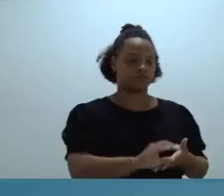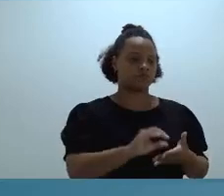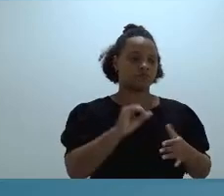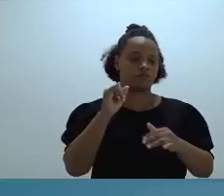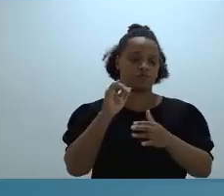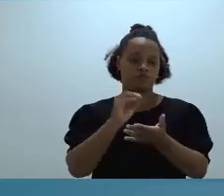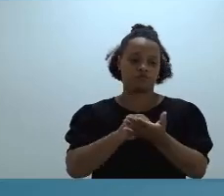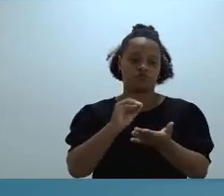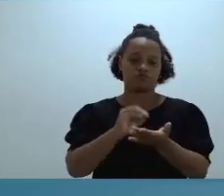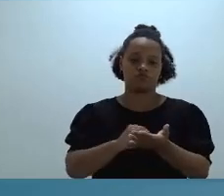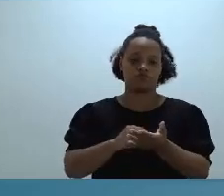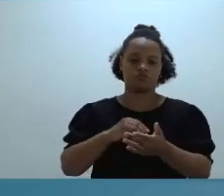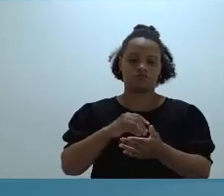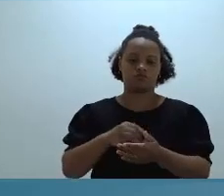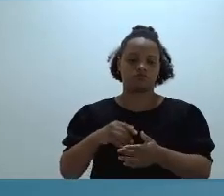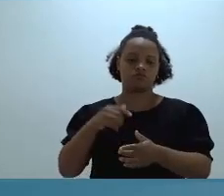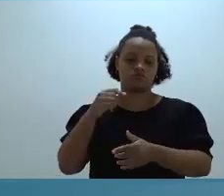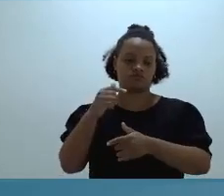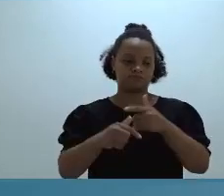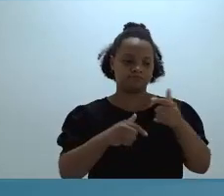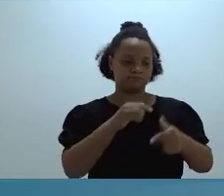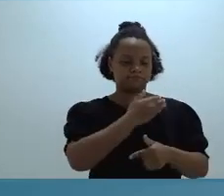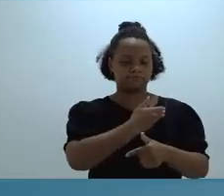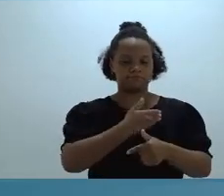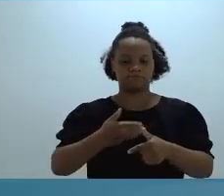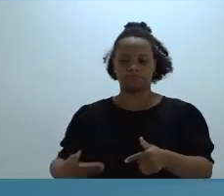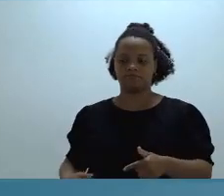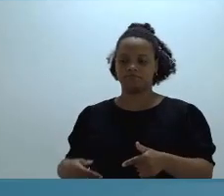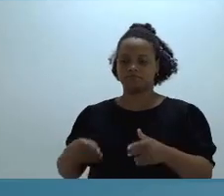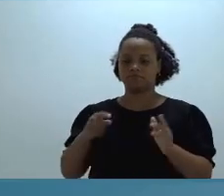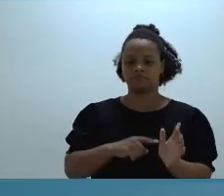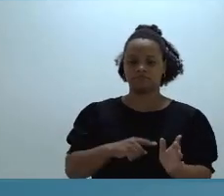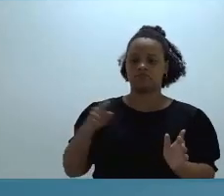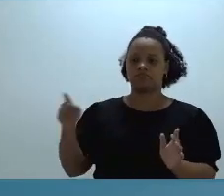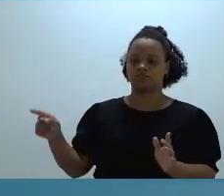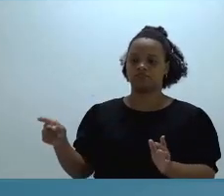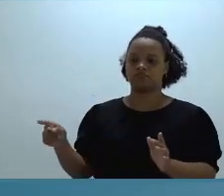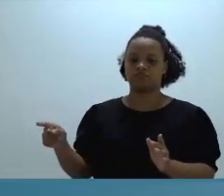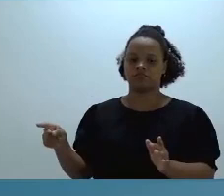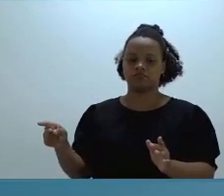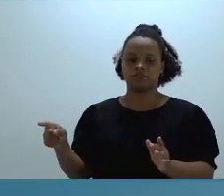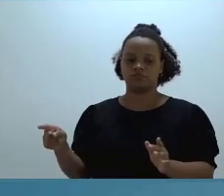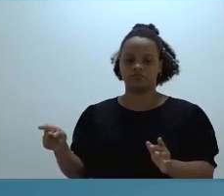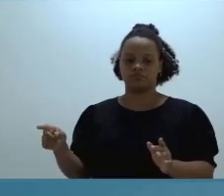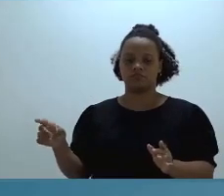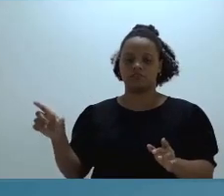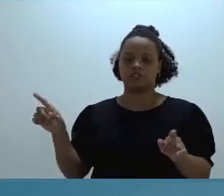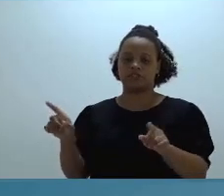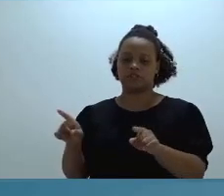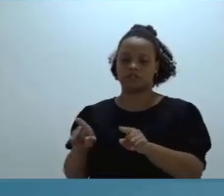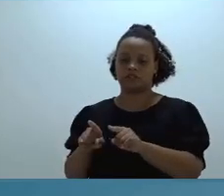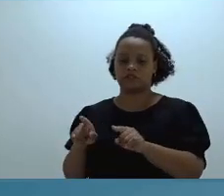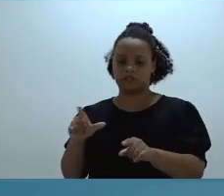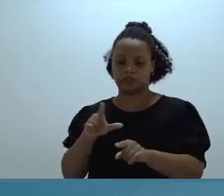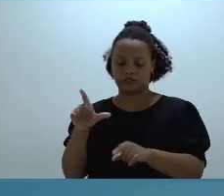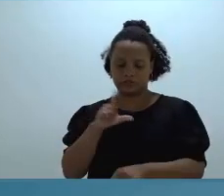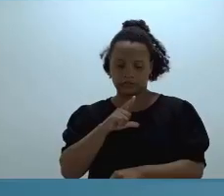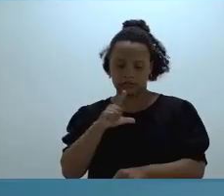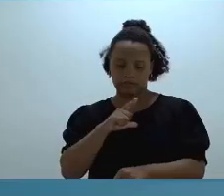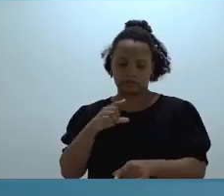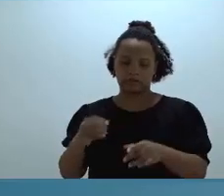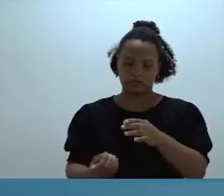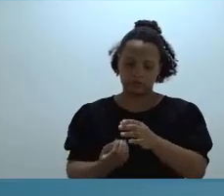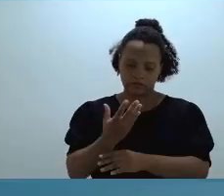direito privado, concessionária de energia elétrica, tem natureza publicista, posto que busca reconhecer a inadequação